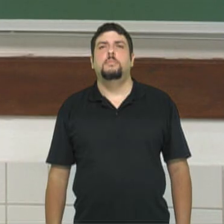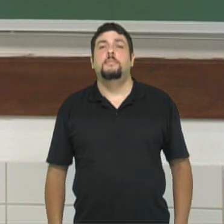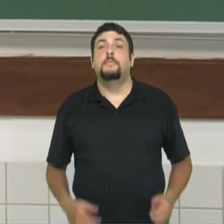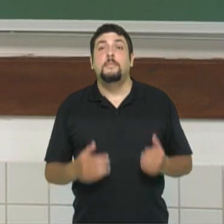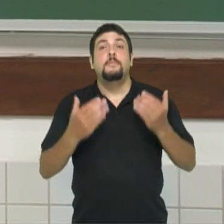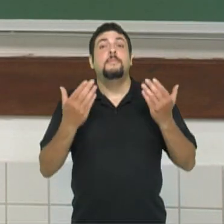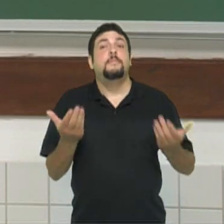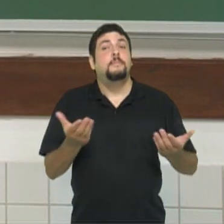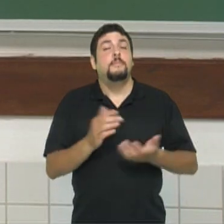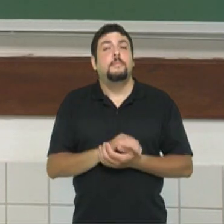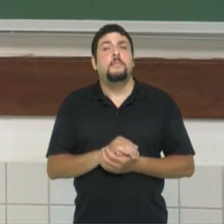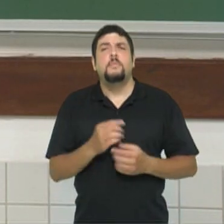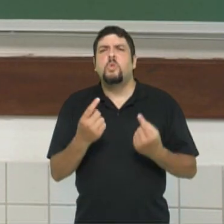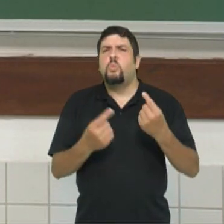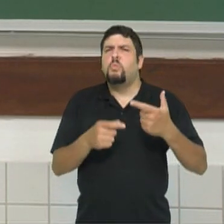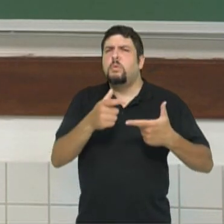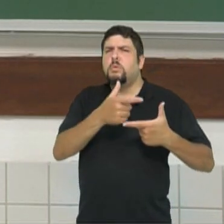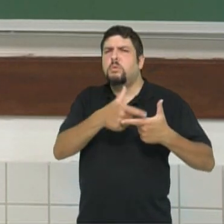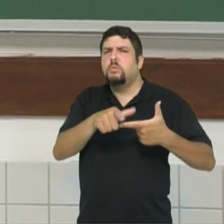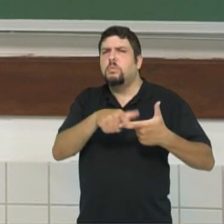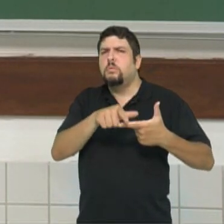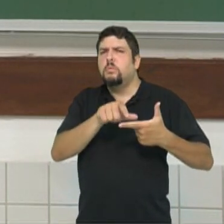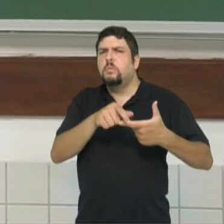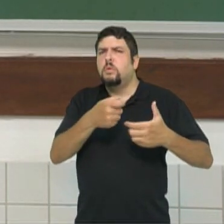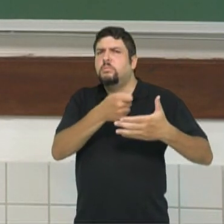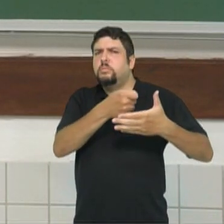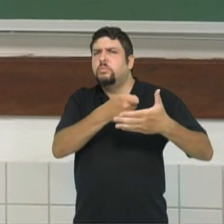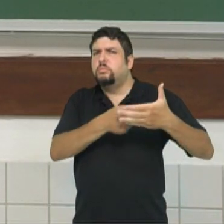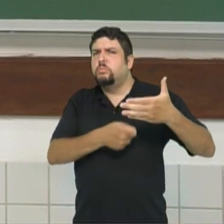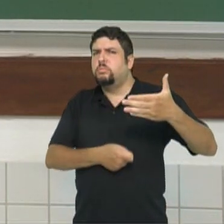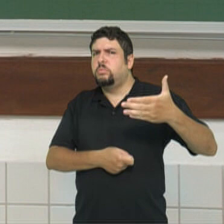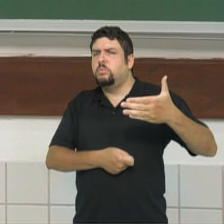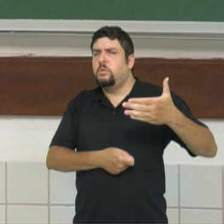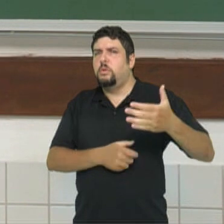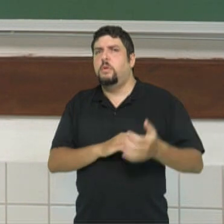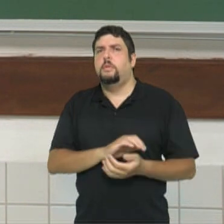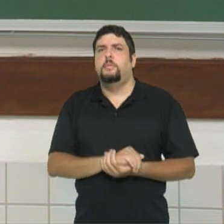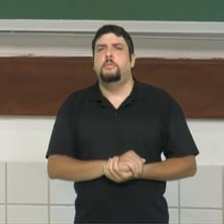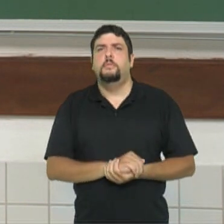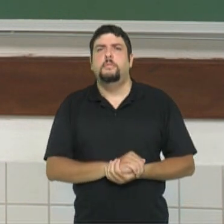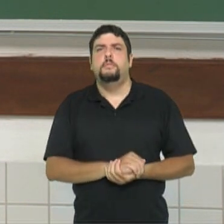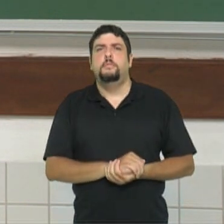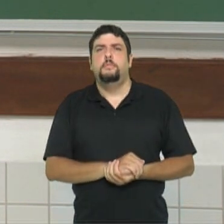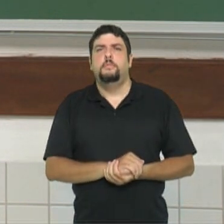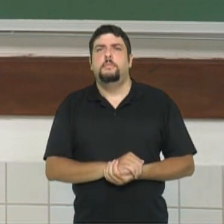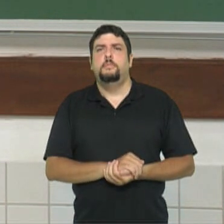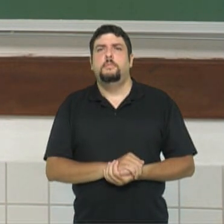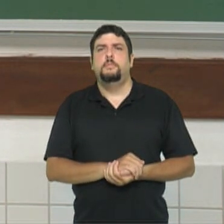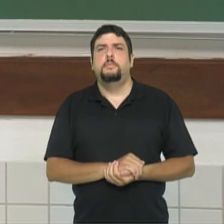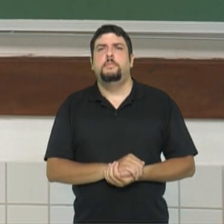E então, qual problema será que a Ana Clara aponta para nós aqui logo na introdução do texto?